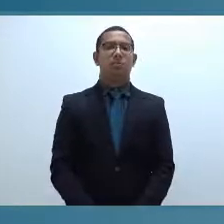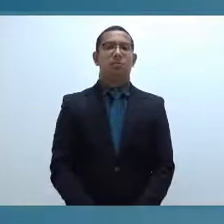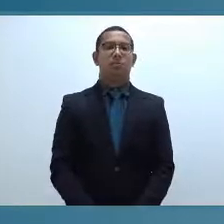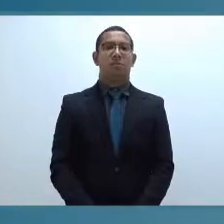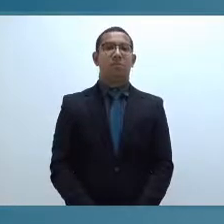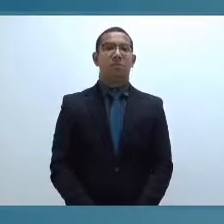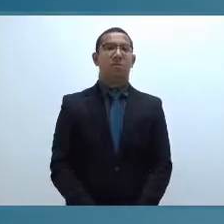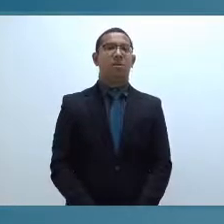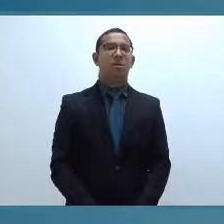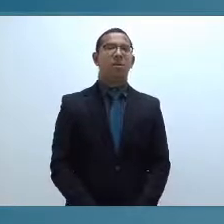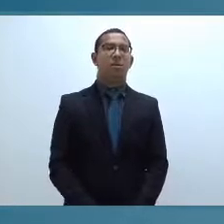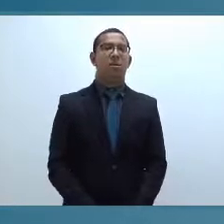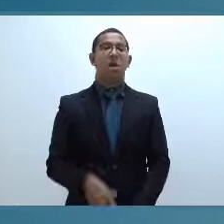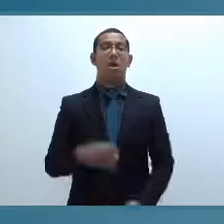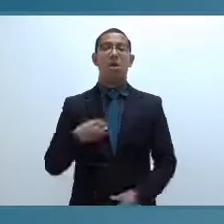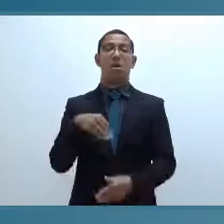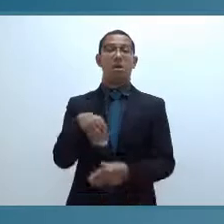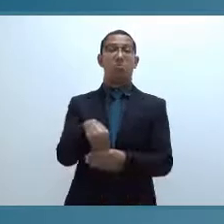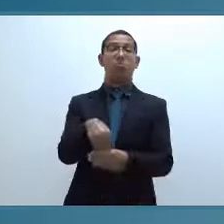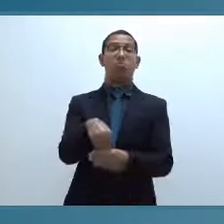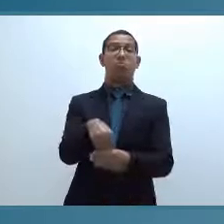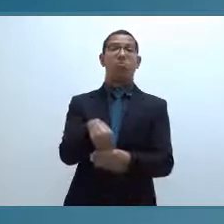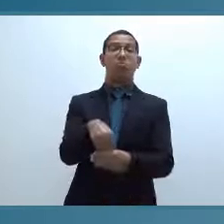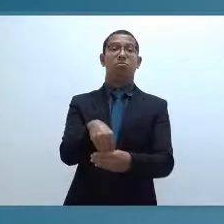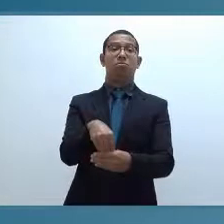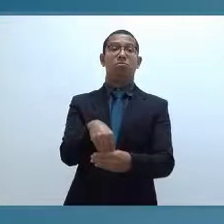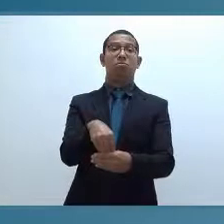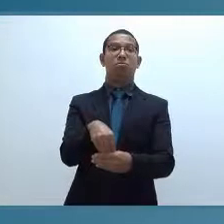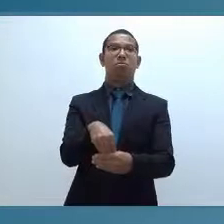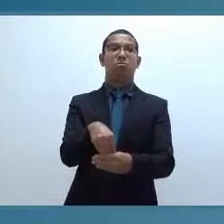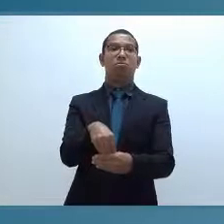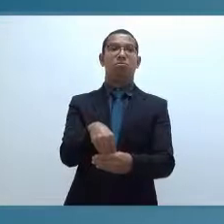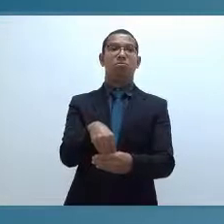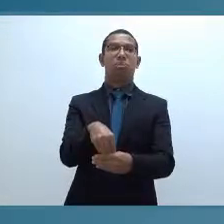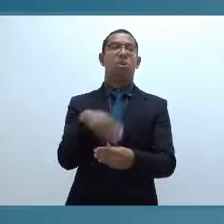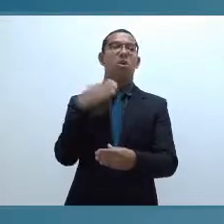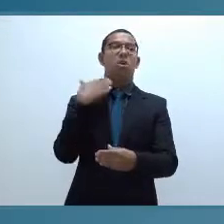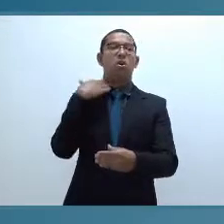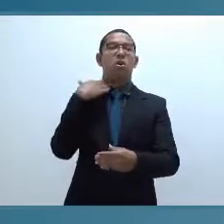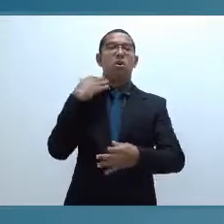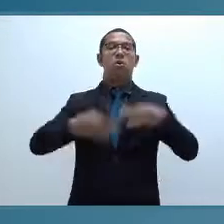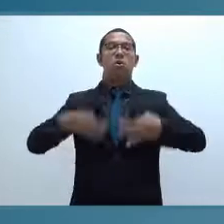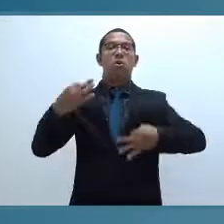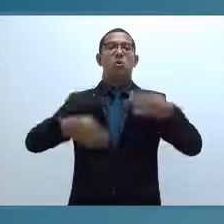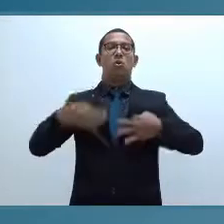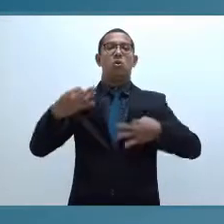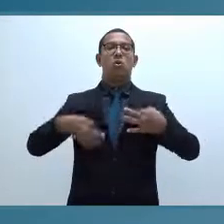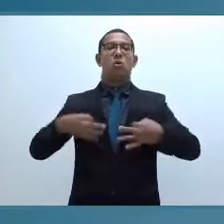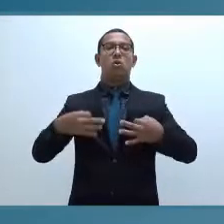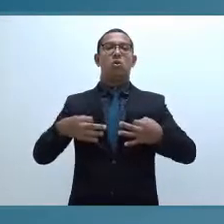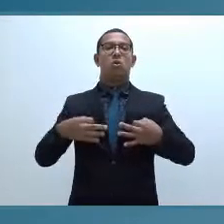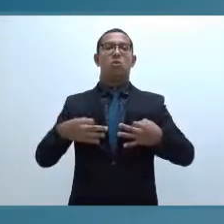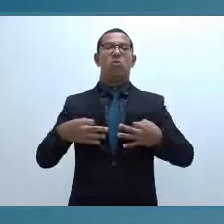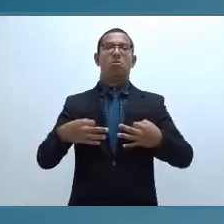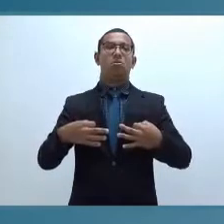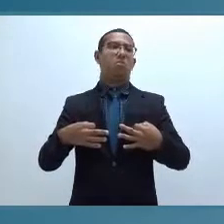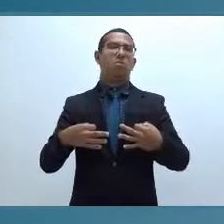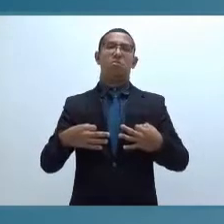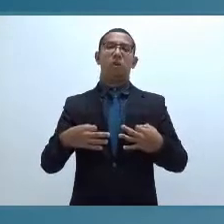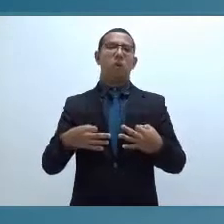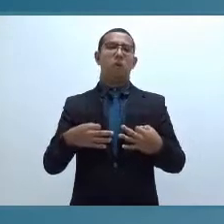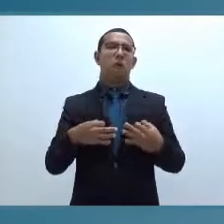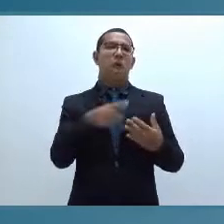Eu tenho votado pela direção do juiz Vidor, mas não contou com esse motivo de